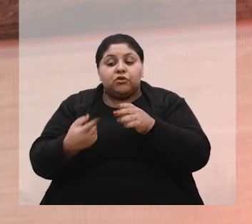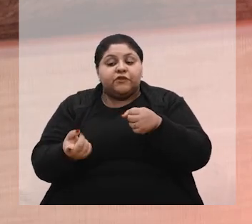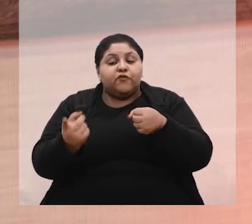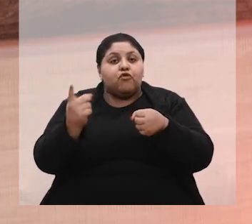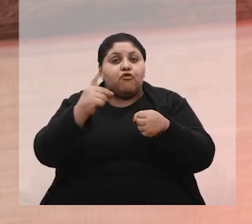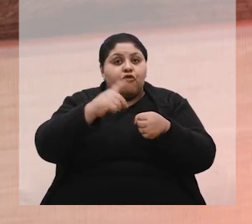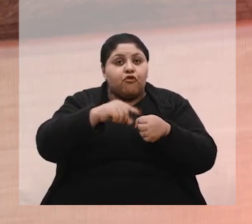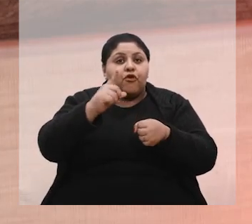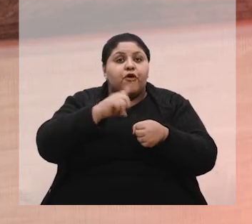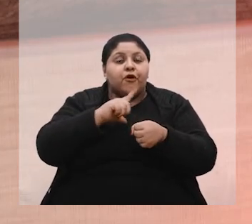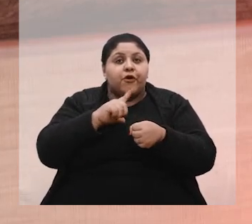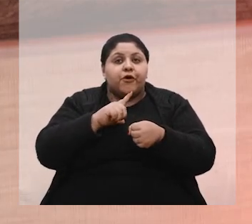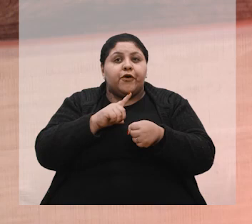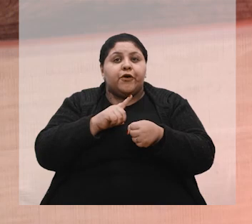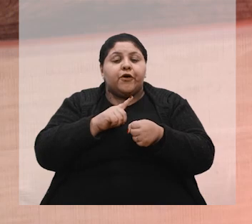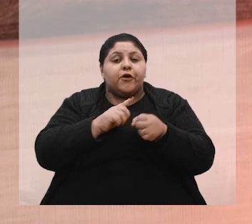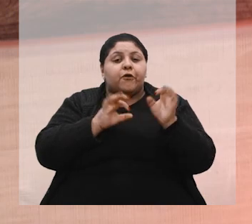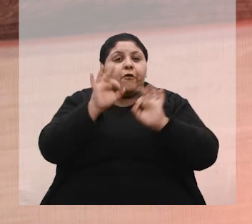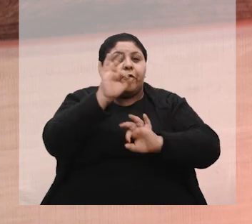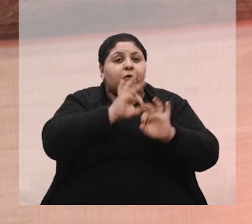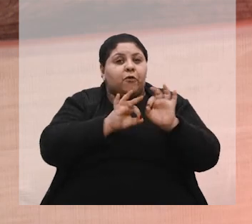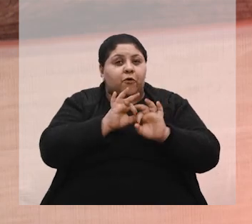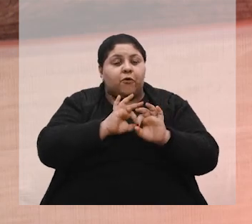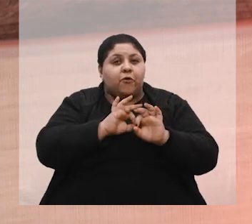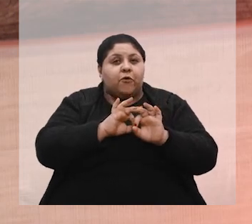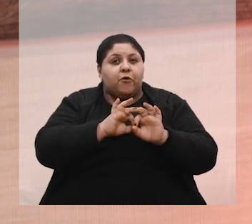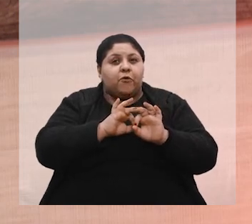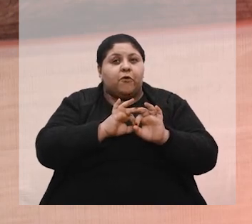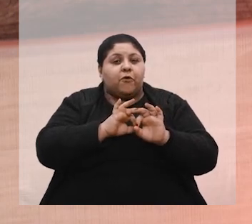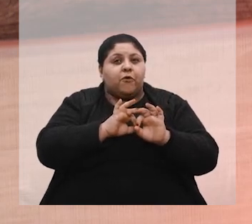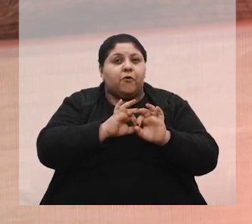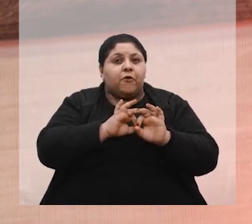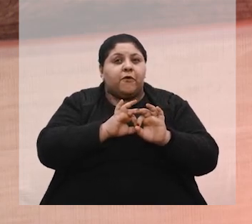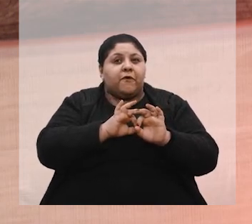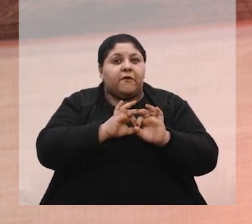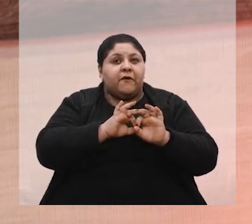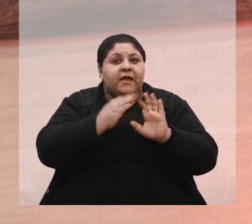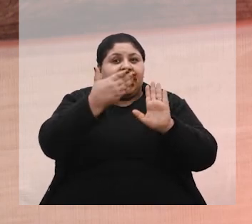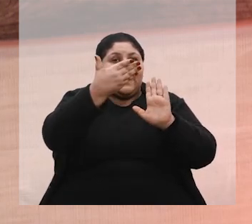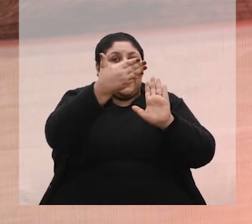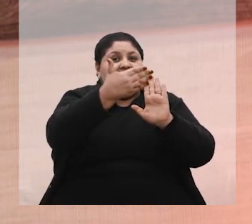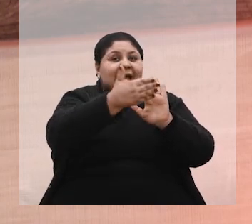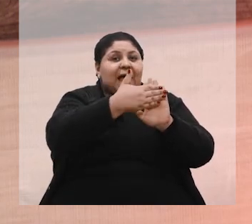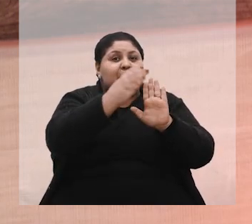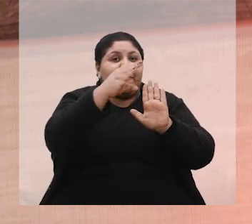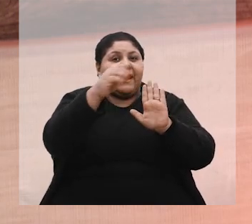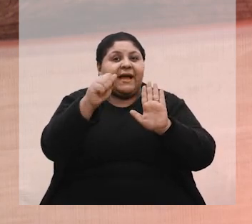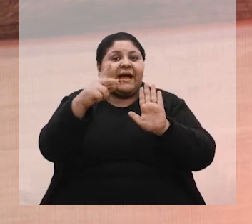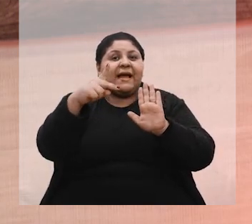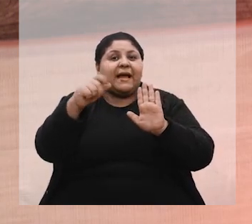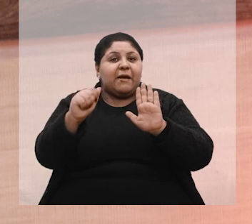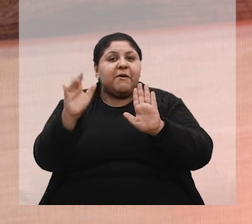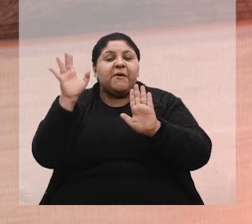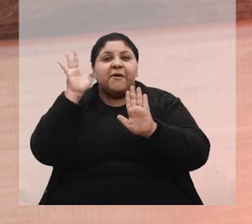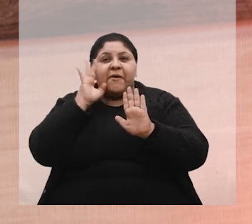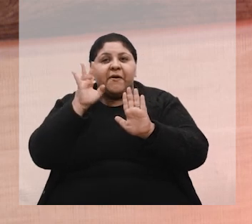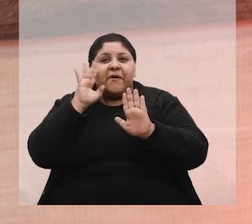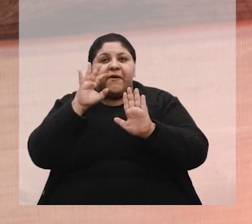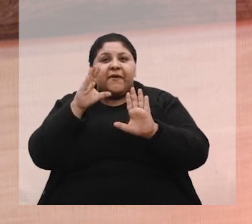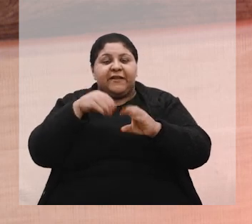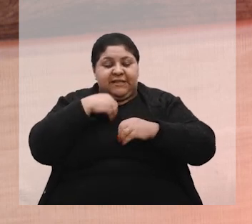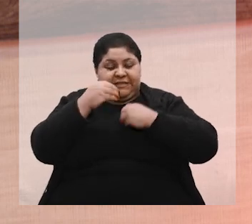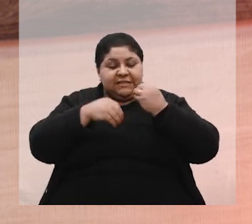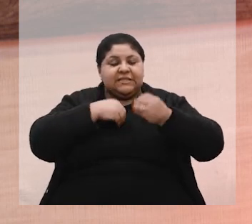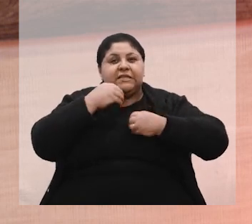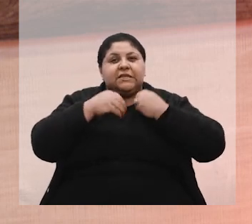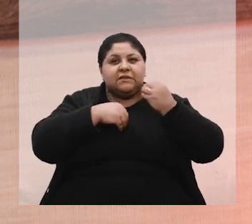retornarmos, nós temos que problematizar aqui a capa, que é muito interessante, e pegar um pouco dessa dicotomia de